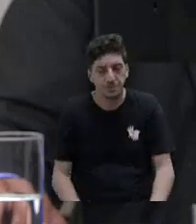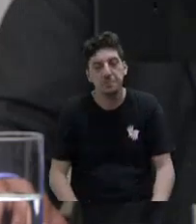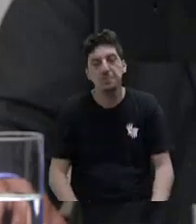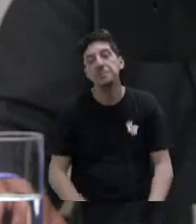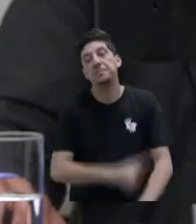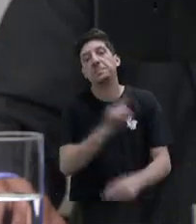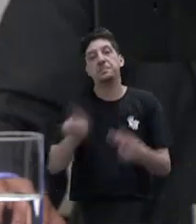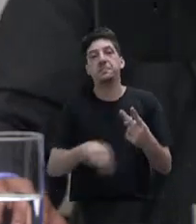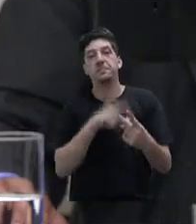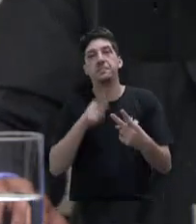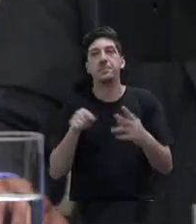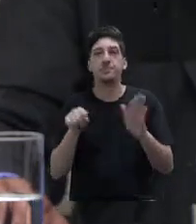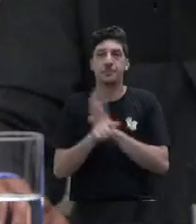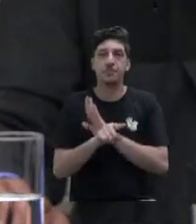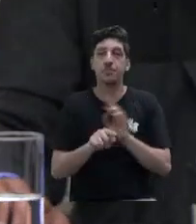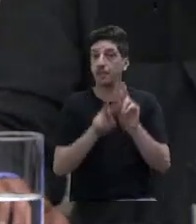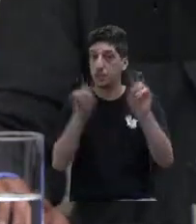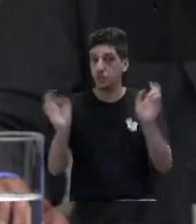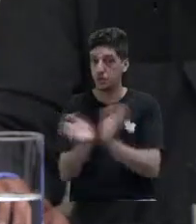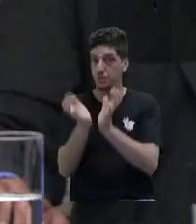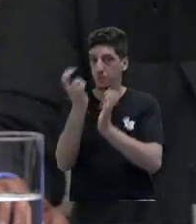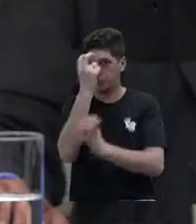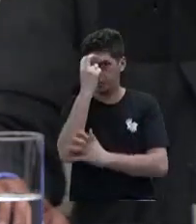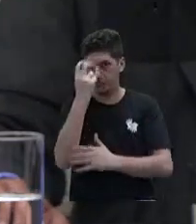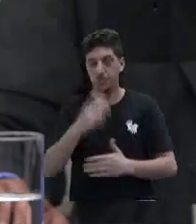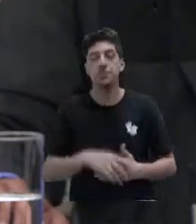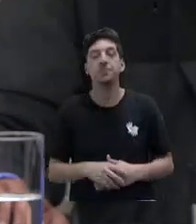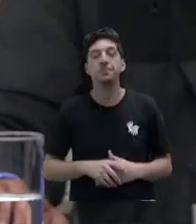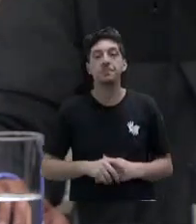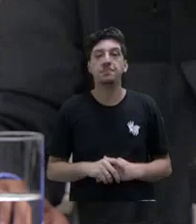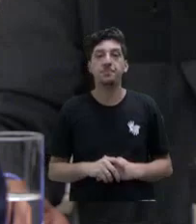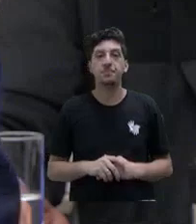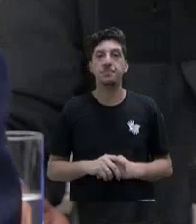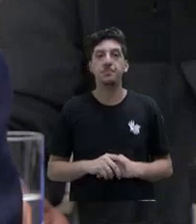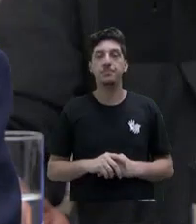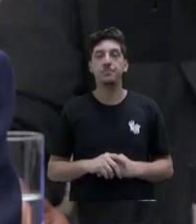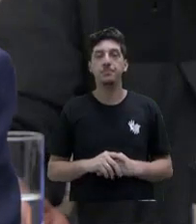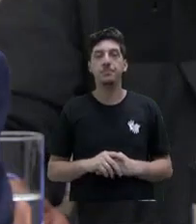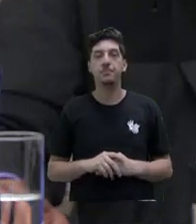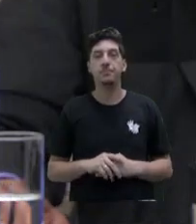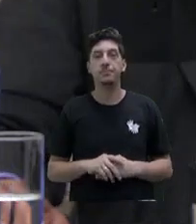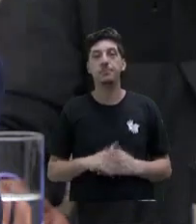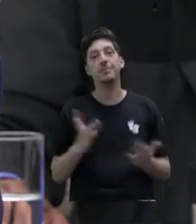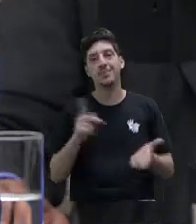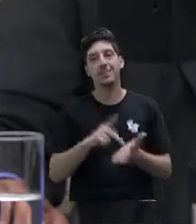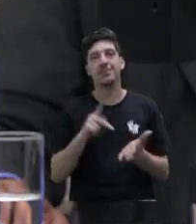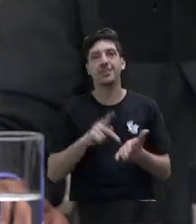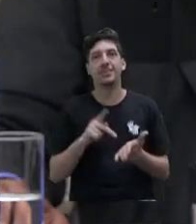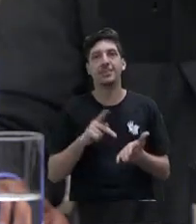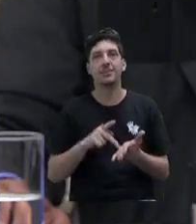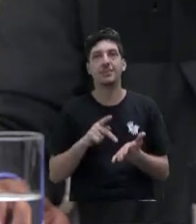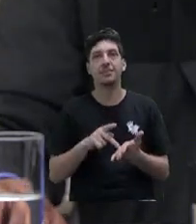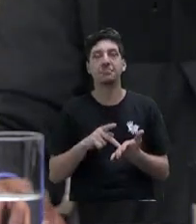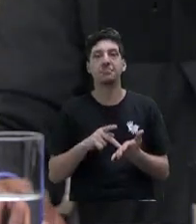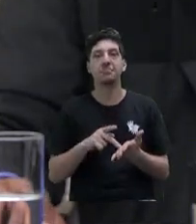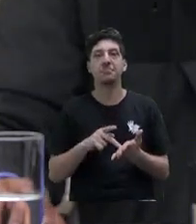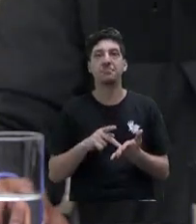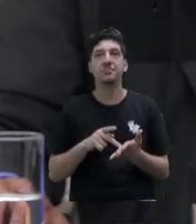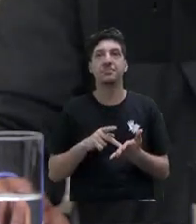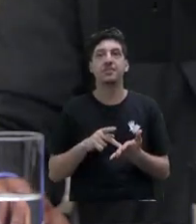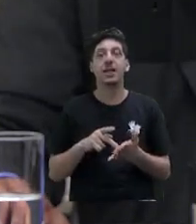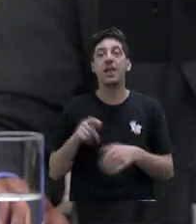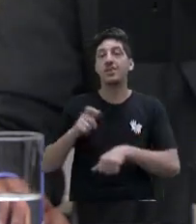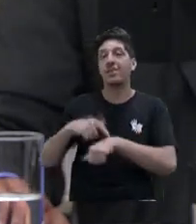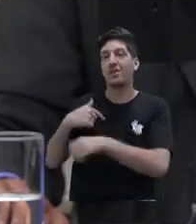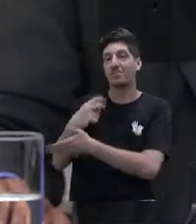segunda pergunta relacionada à cultura. É, na verdade, na hora que eu saí aqui, eu já recebi essa